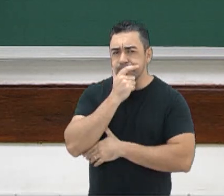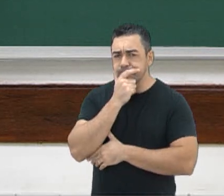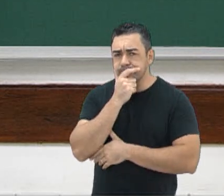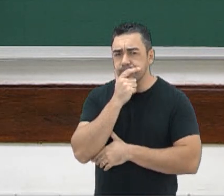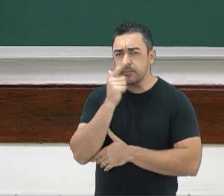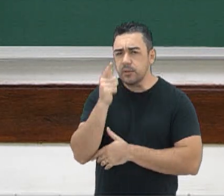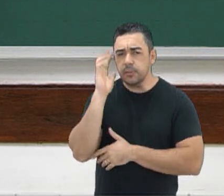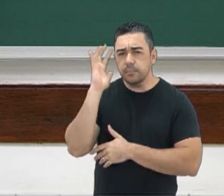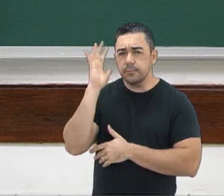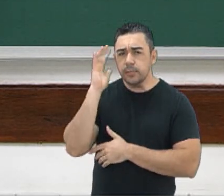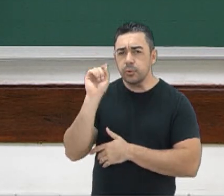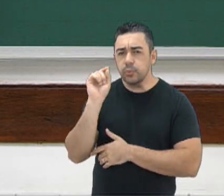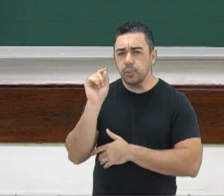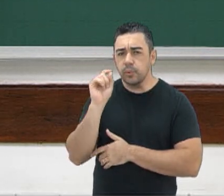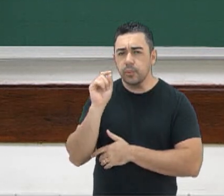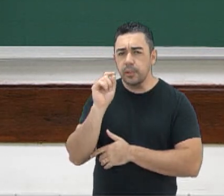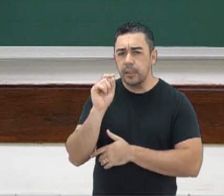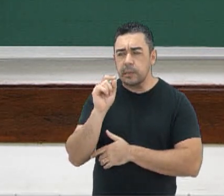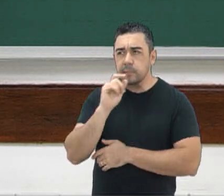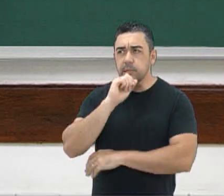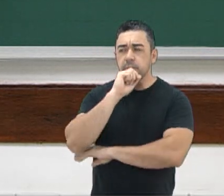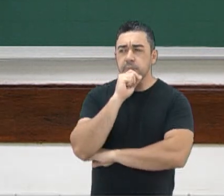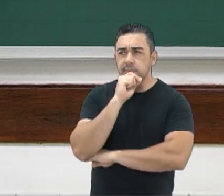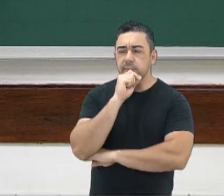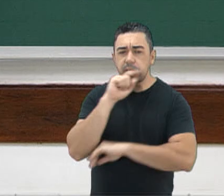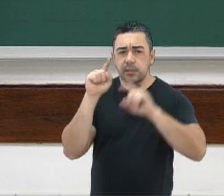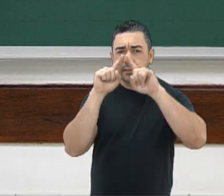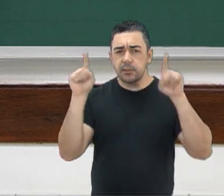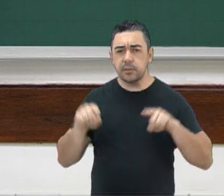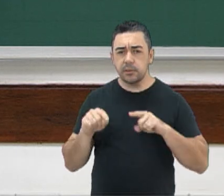fez com que você lembrasse de alguma imagem?